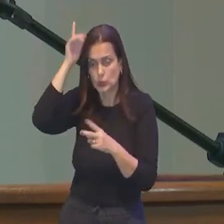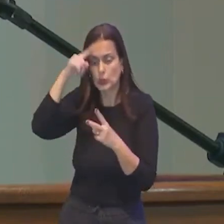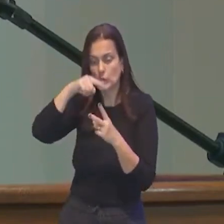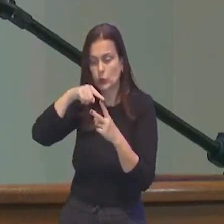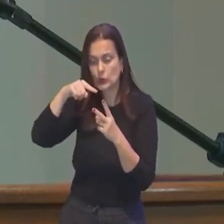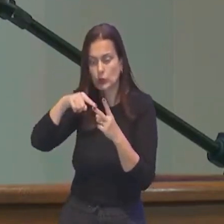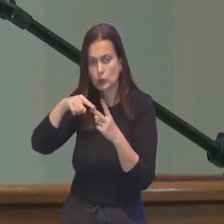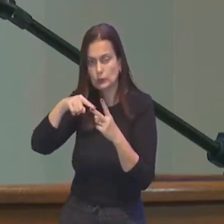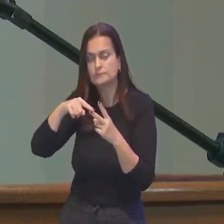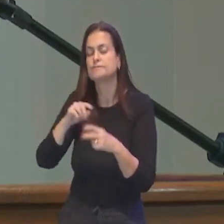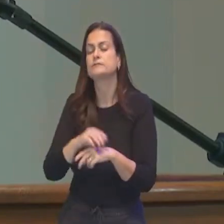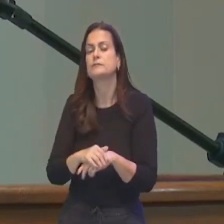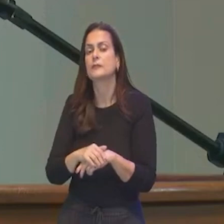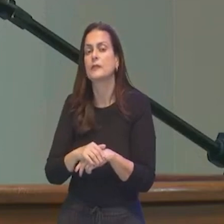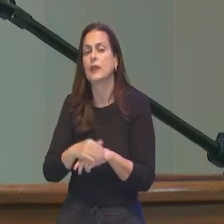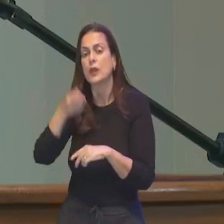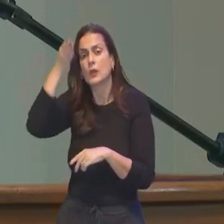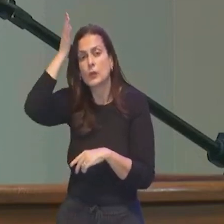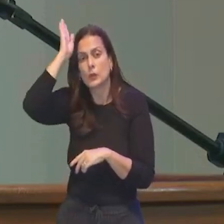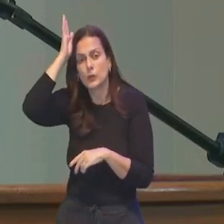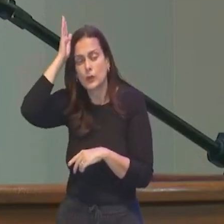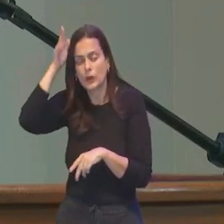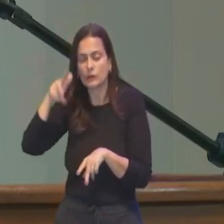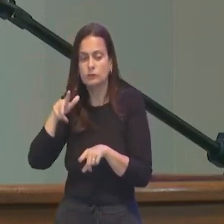jumentinho, ele então